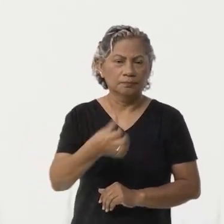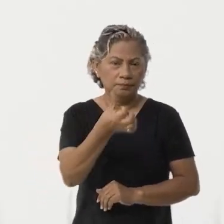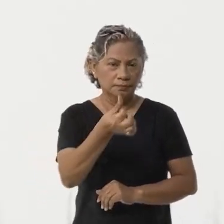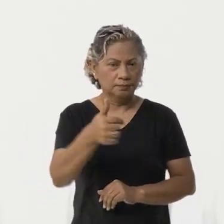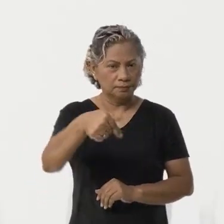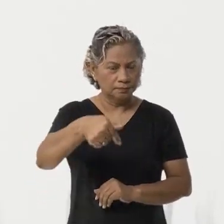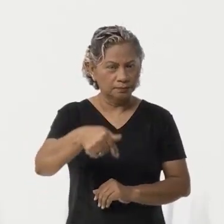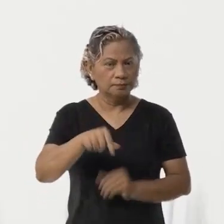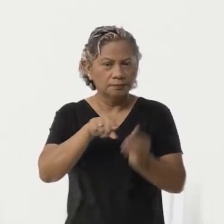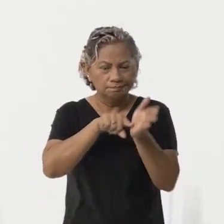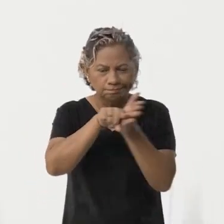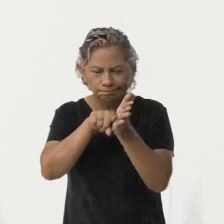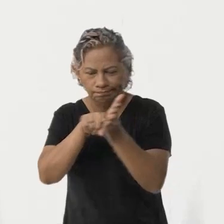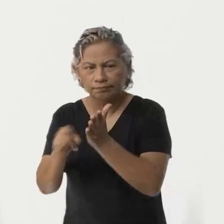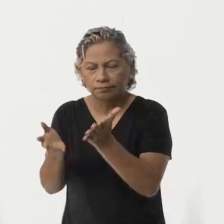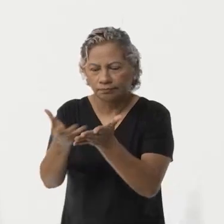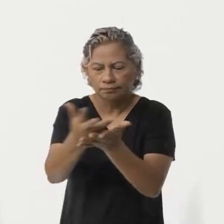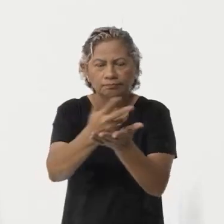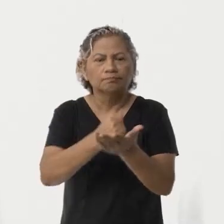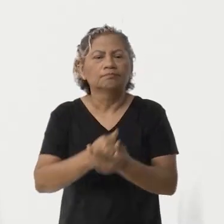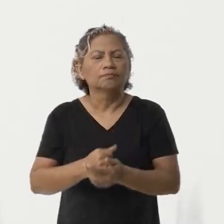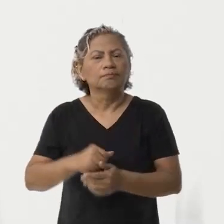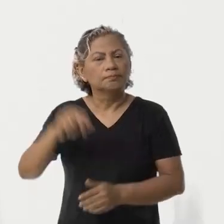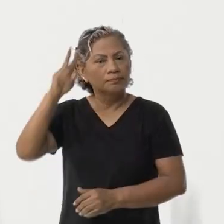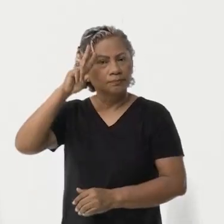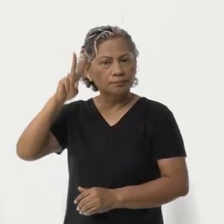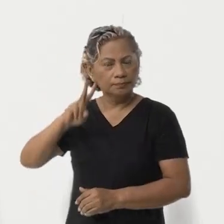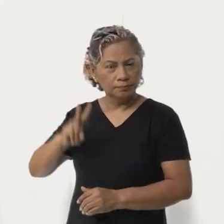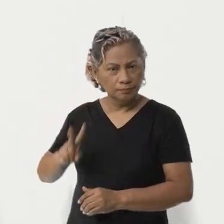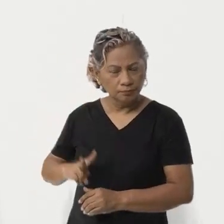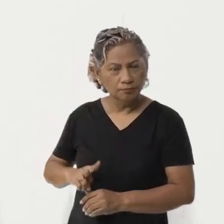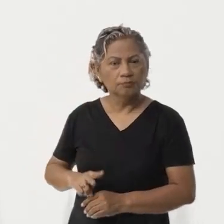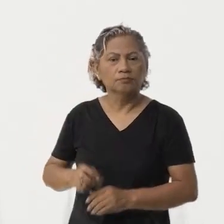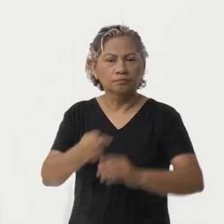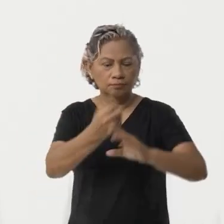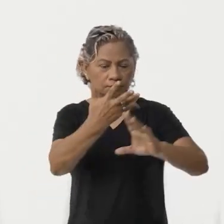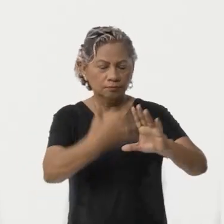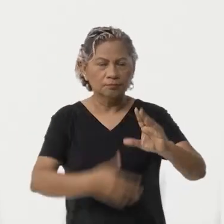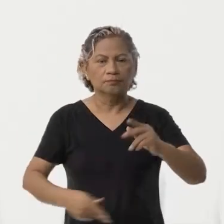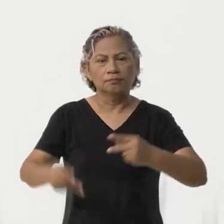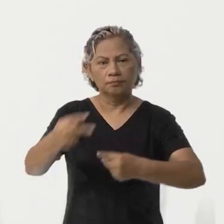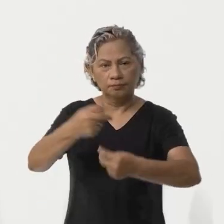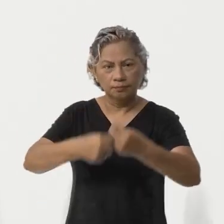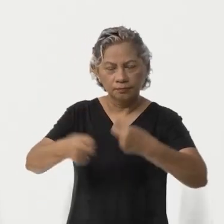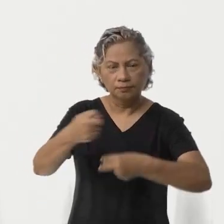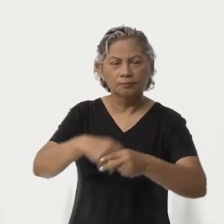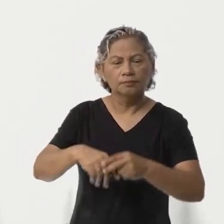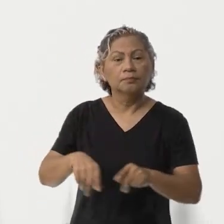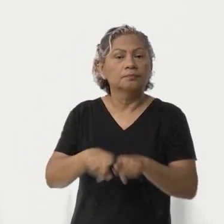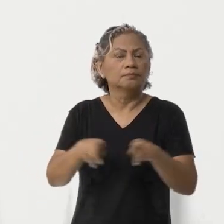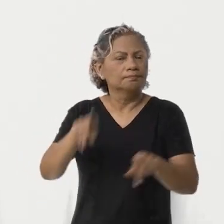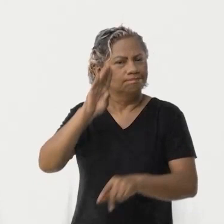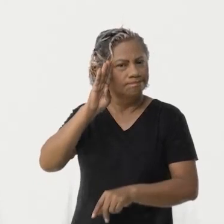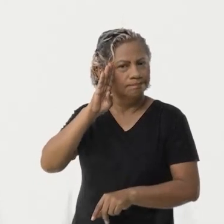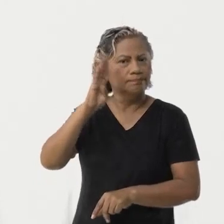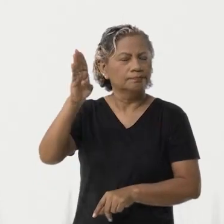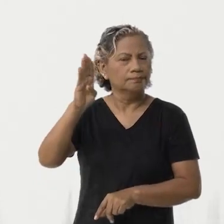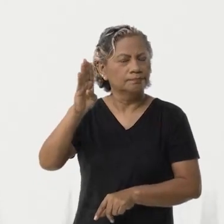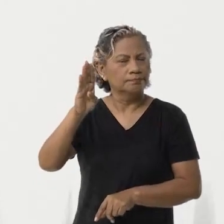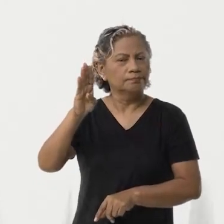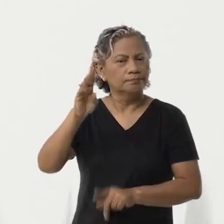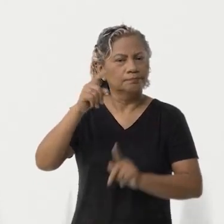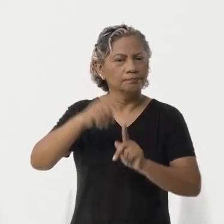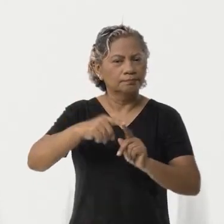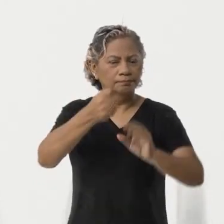no ano de 1967, e ele analisou as características históricas, as características